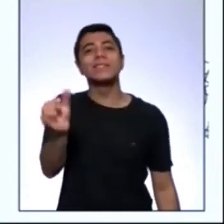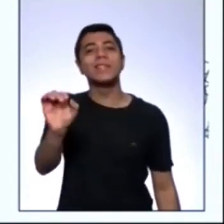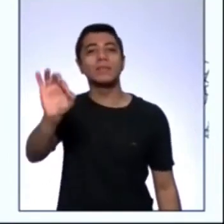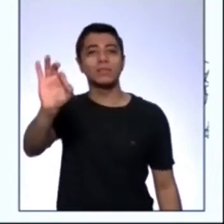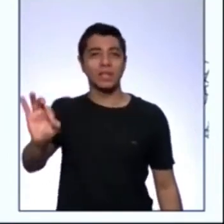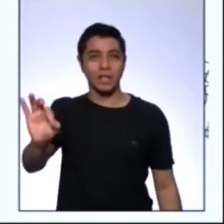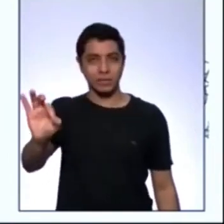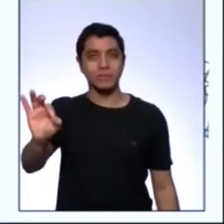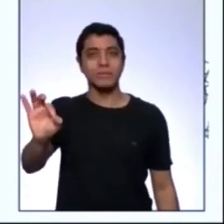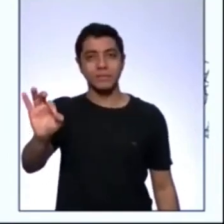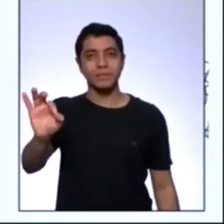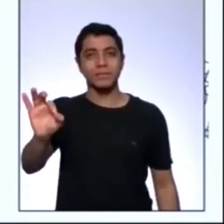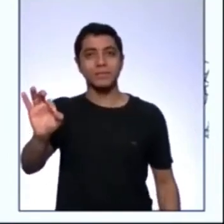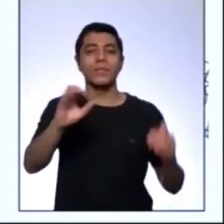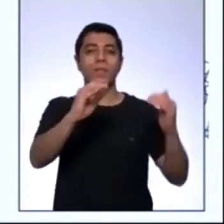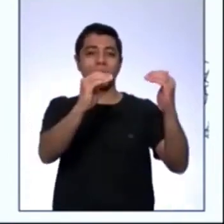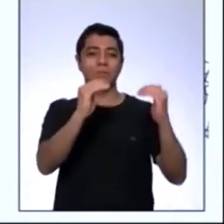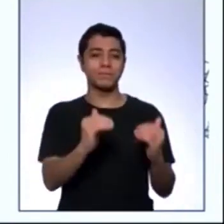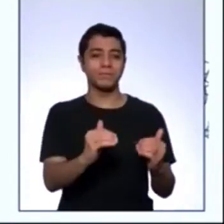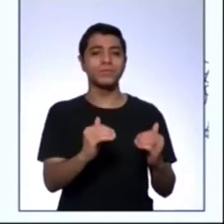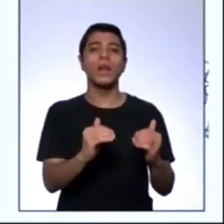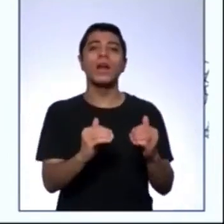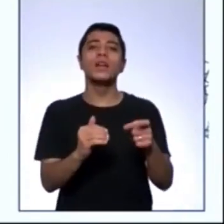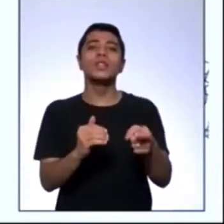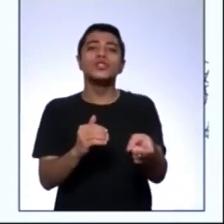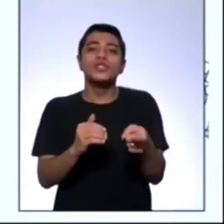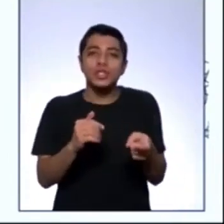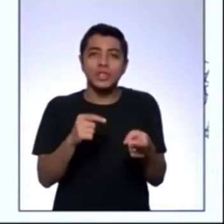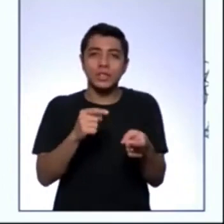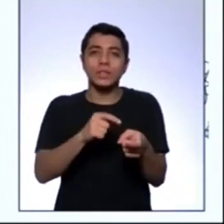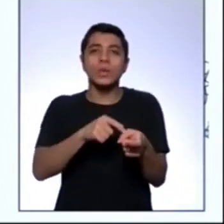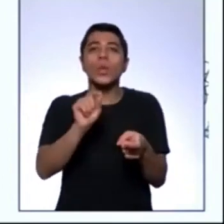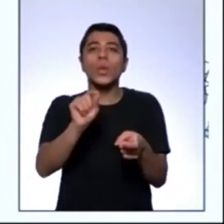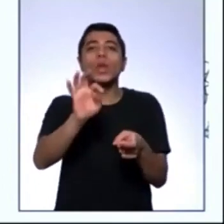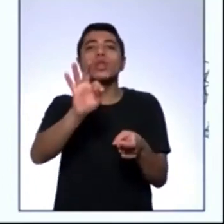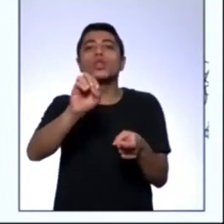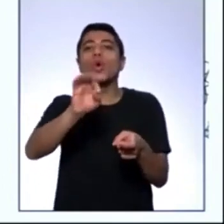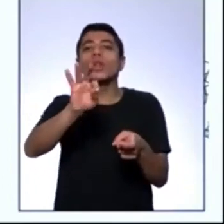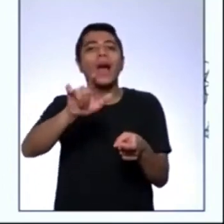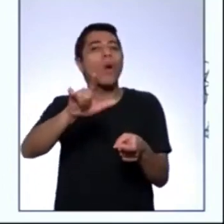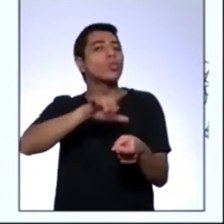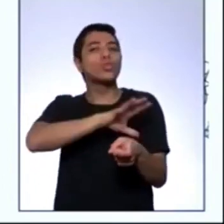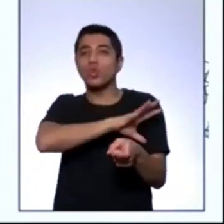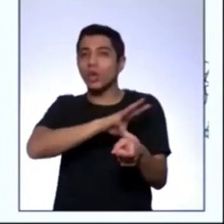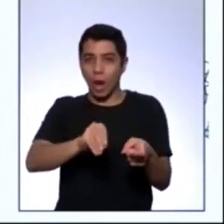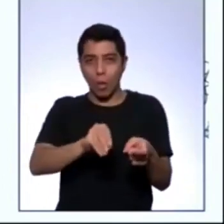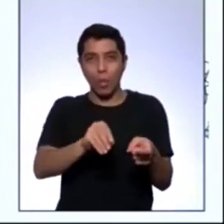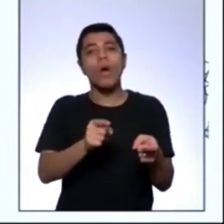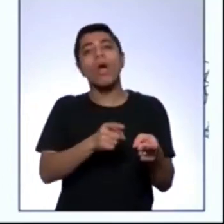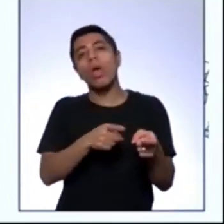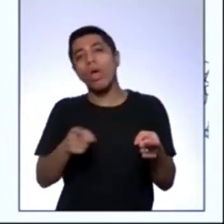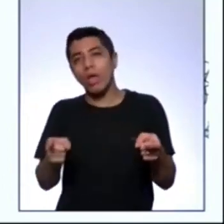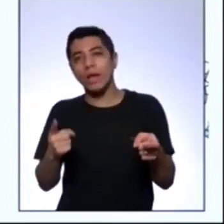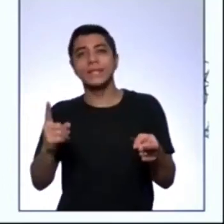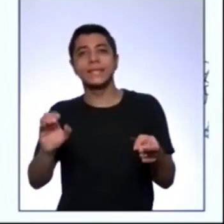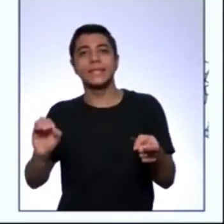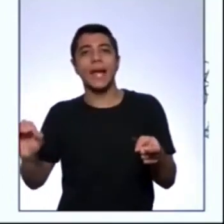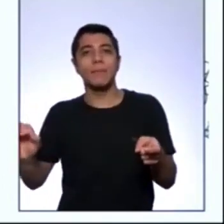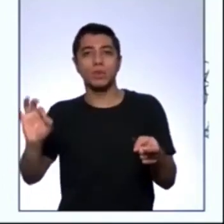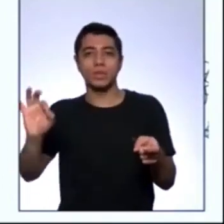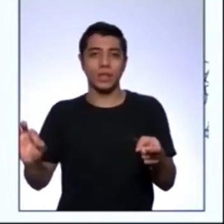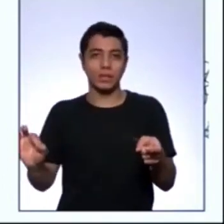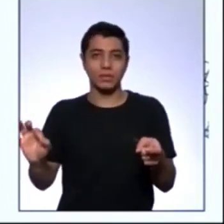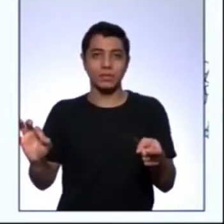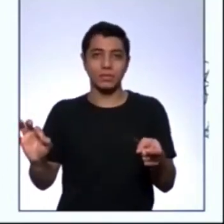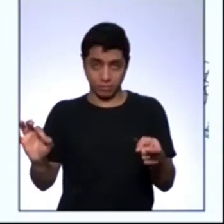sala então x seria o total e o total e ela tem por cento então 30